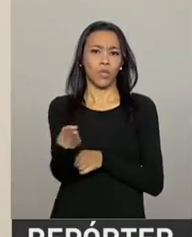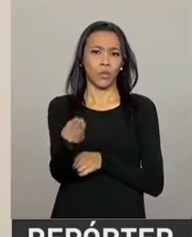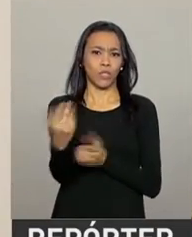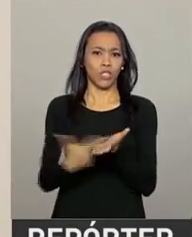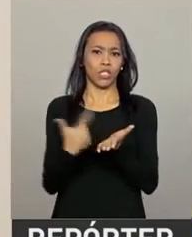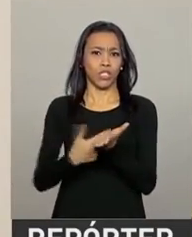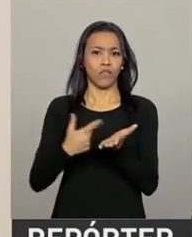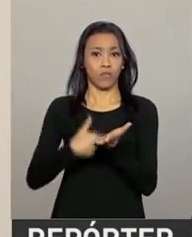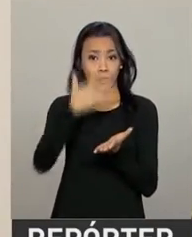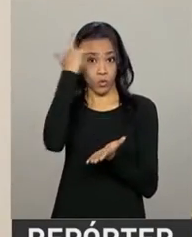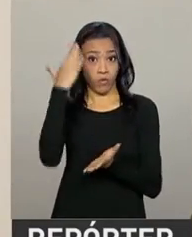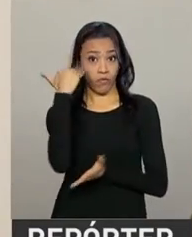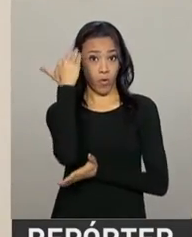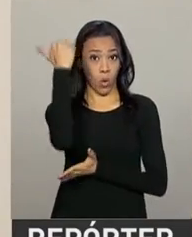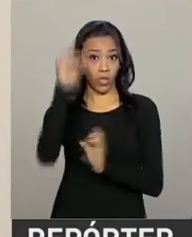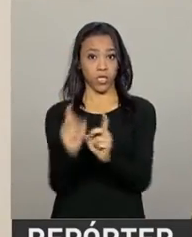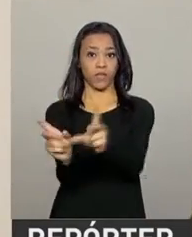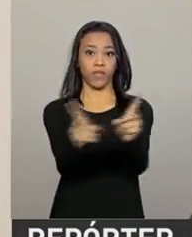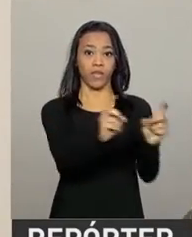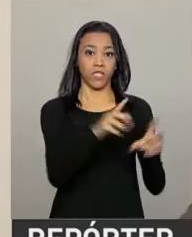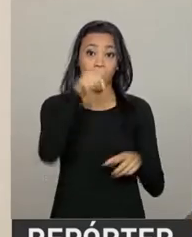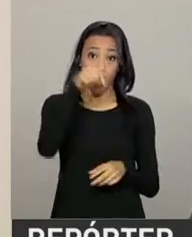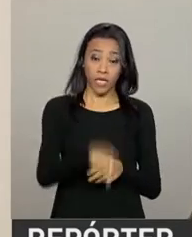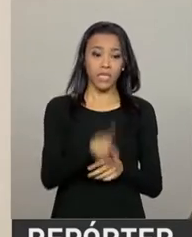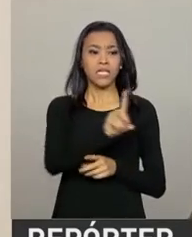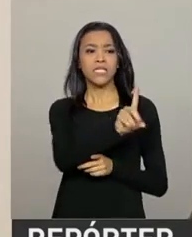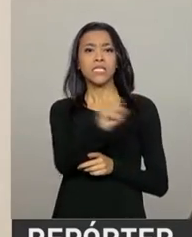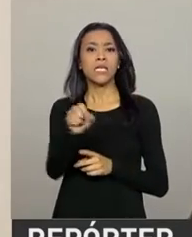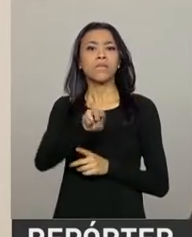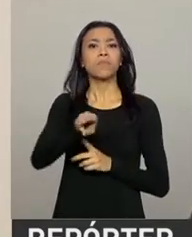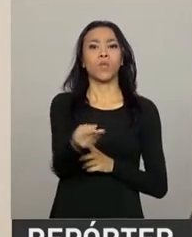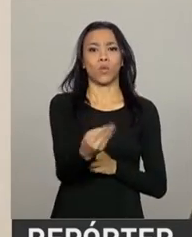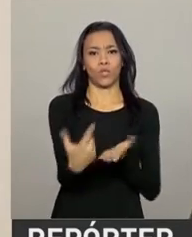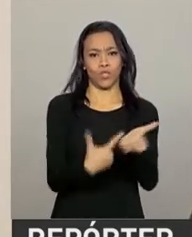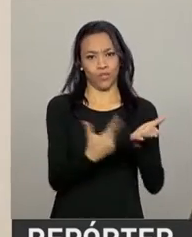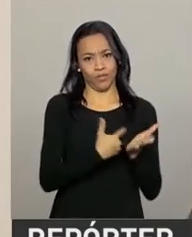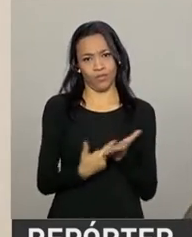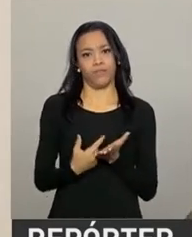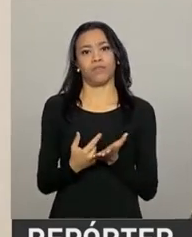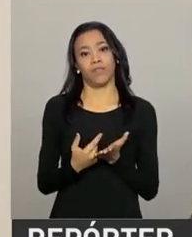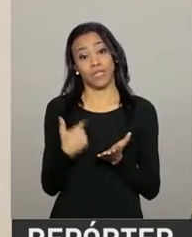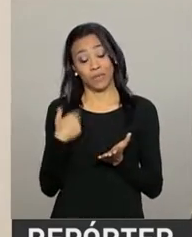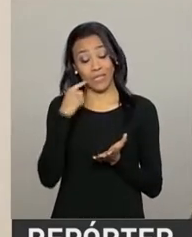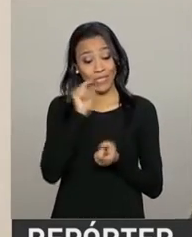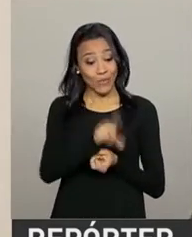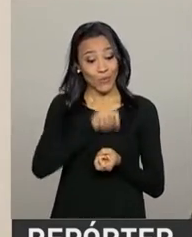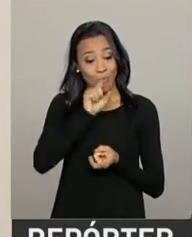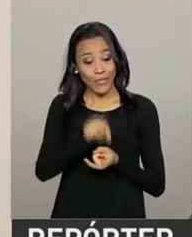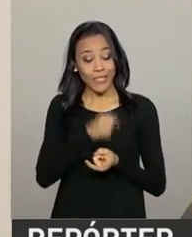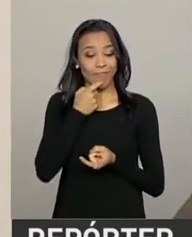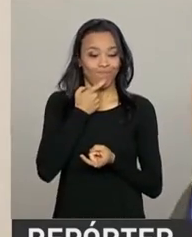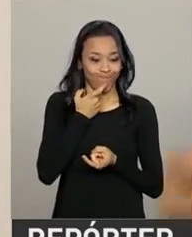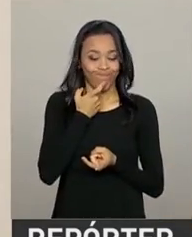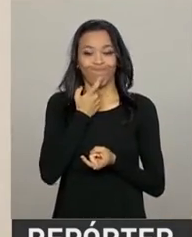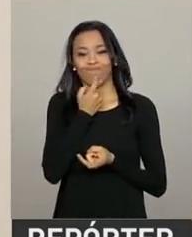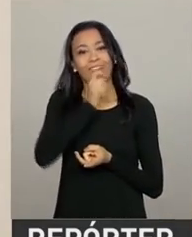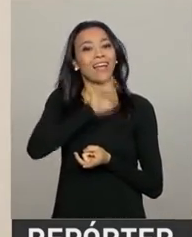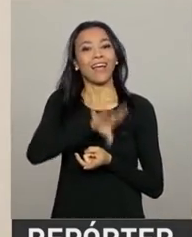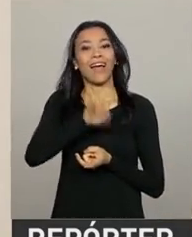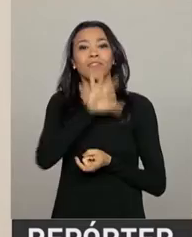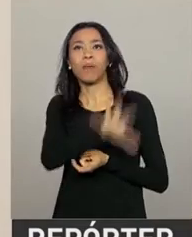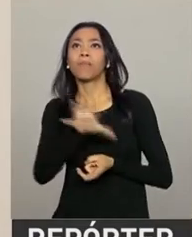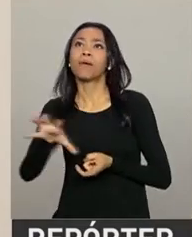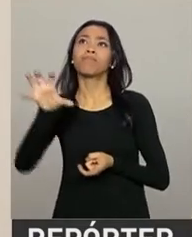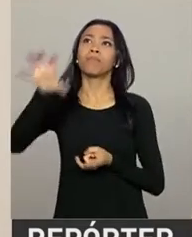estamos cuidando aqui de alguma coisa acima de 100 milhões de livros portanto escolher o livro adequado a cada região